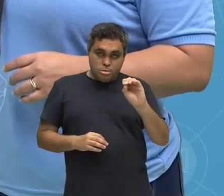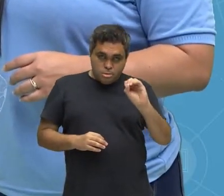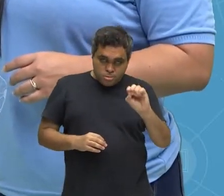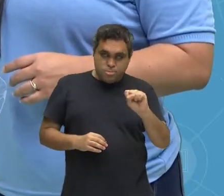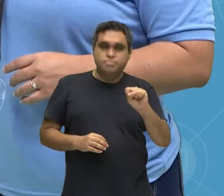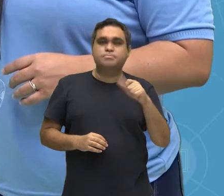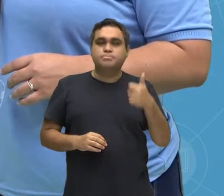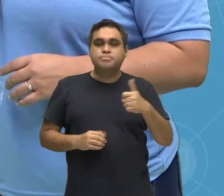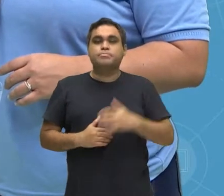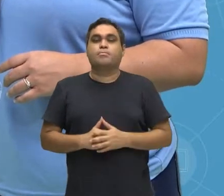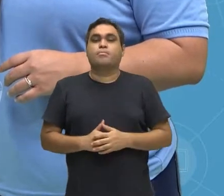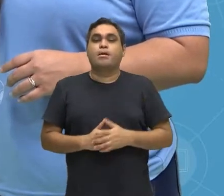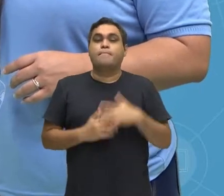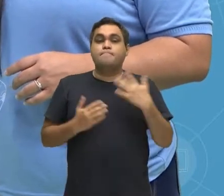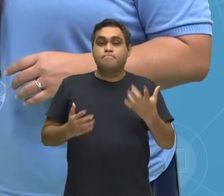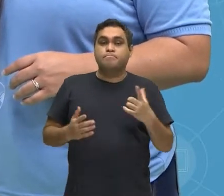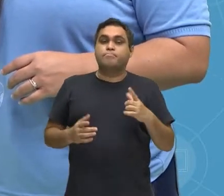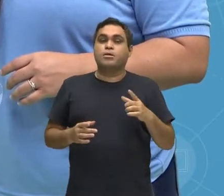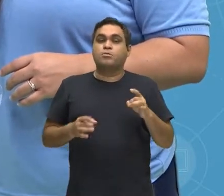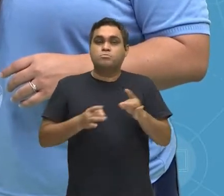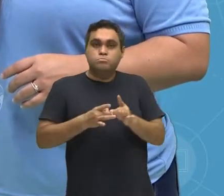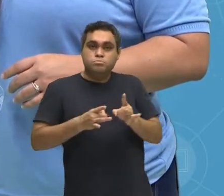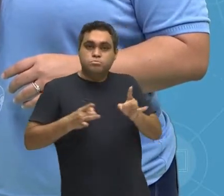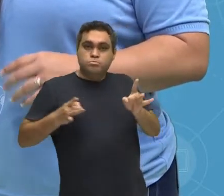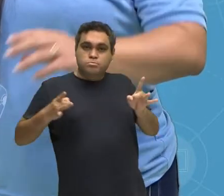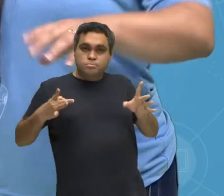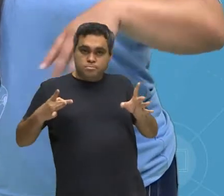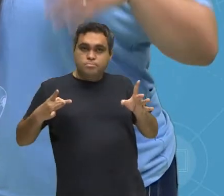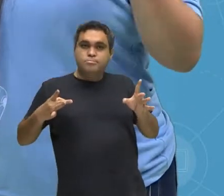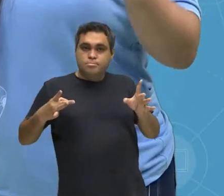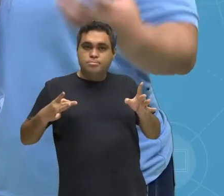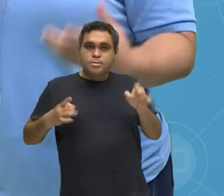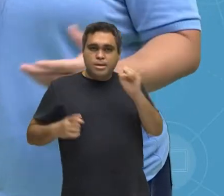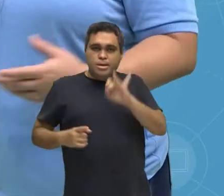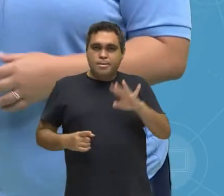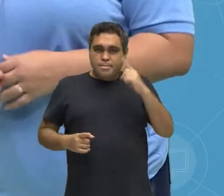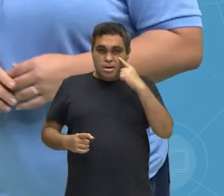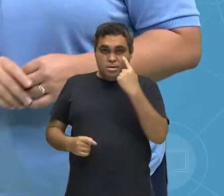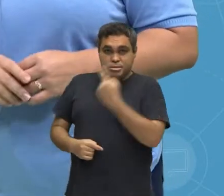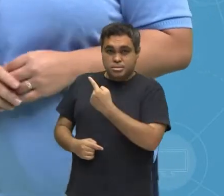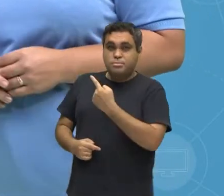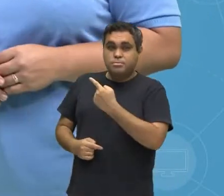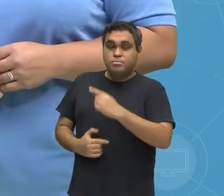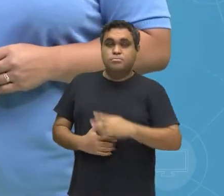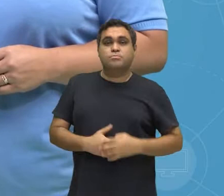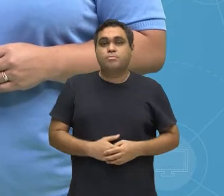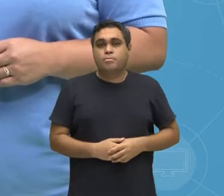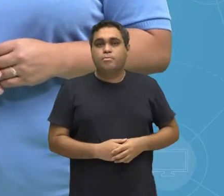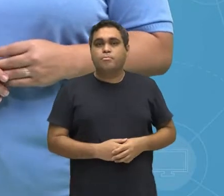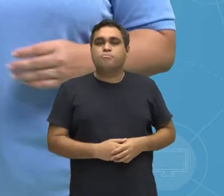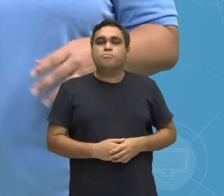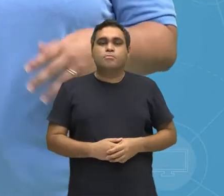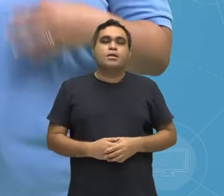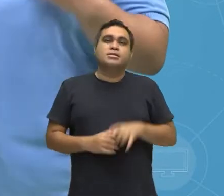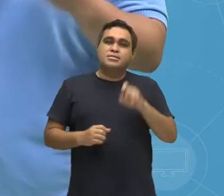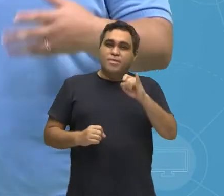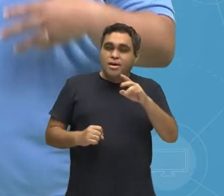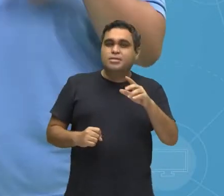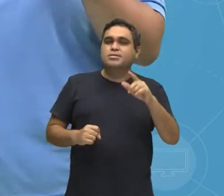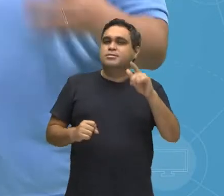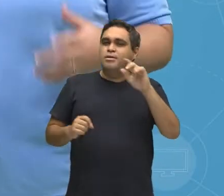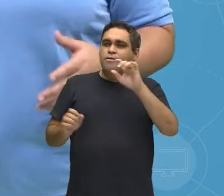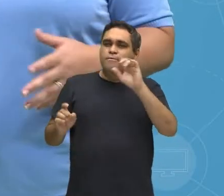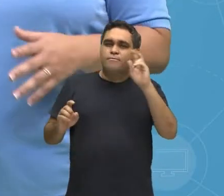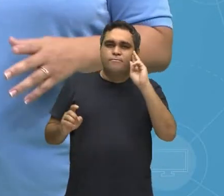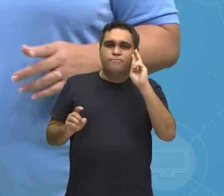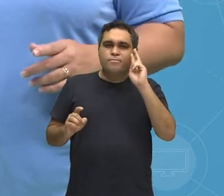essa imagem, que é justamente isso, né? Quando vocês tiverem a oportunidade de assistir os Jogos dos Povos Indígenas, quando